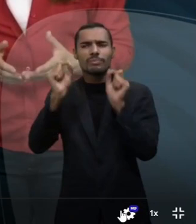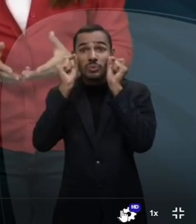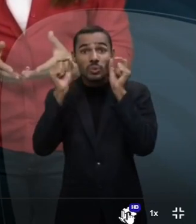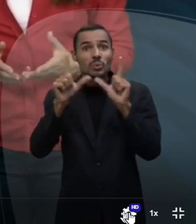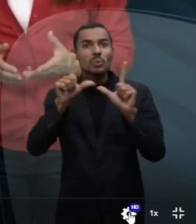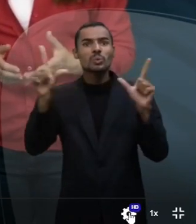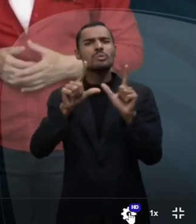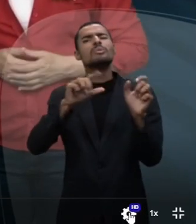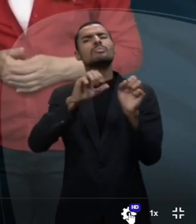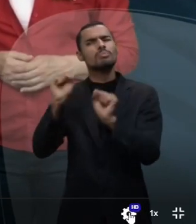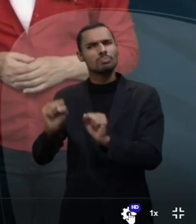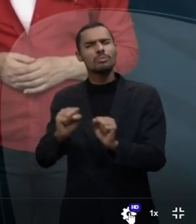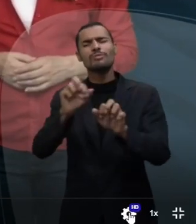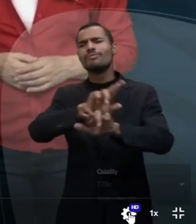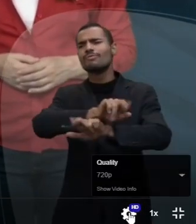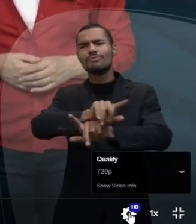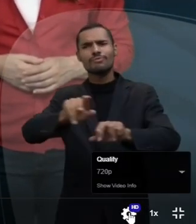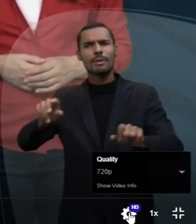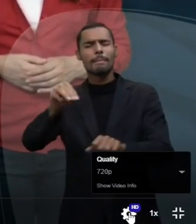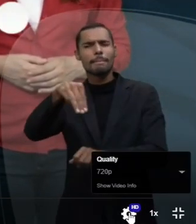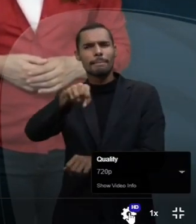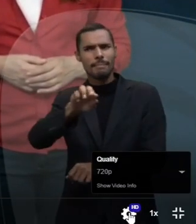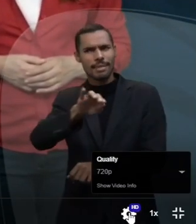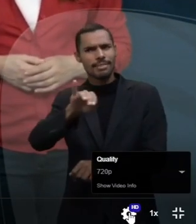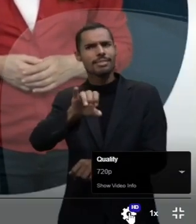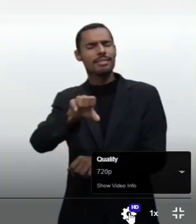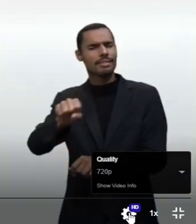quão versáteis podem ser os elementos metálicos.